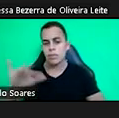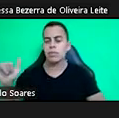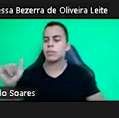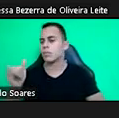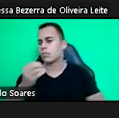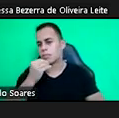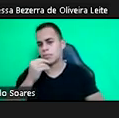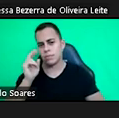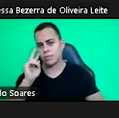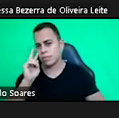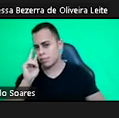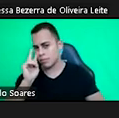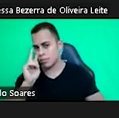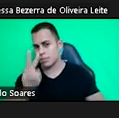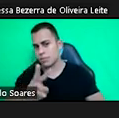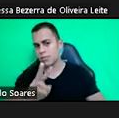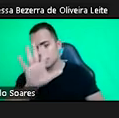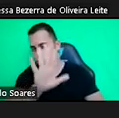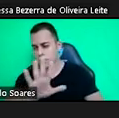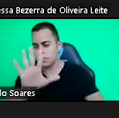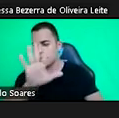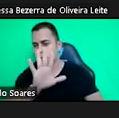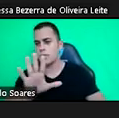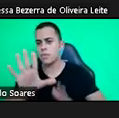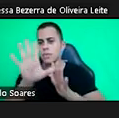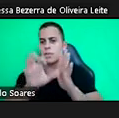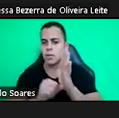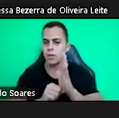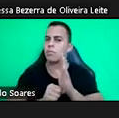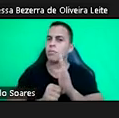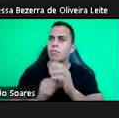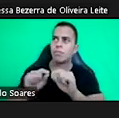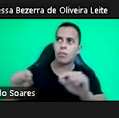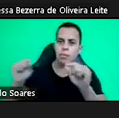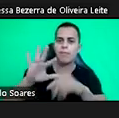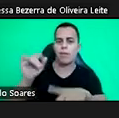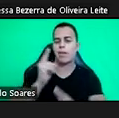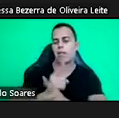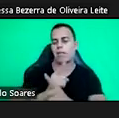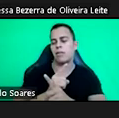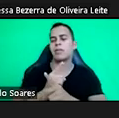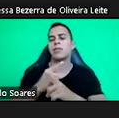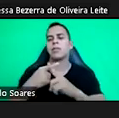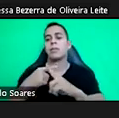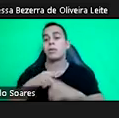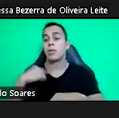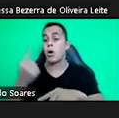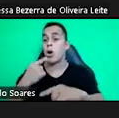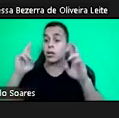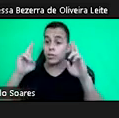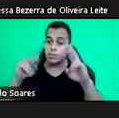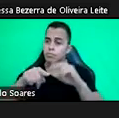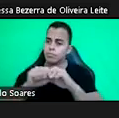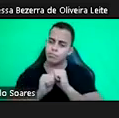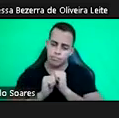ver esse logo muitas vezes por aí, porque a gente espera expandir